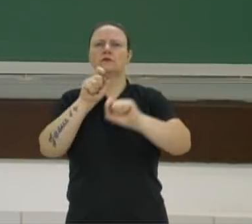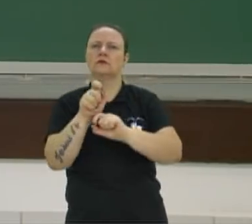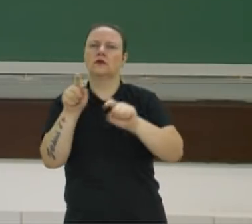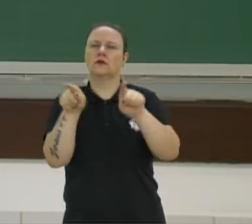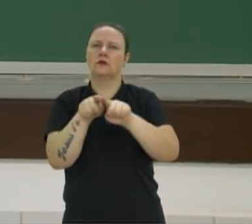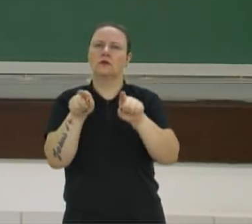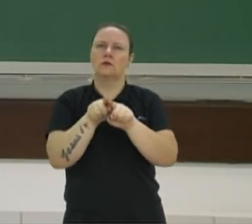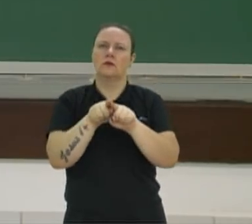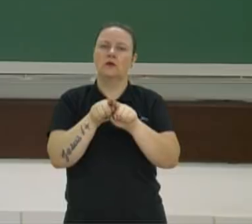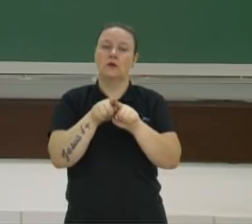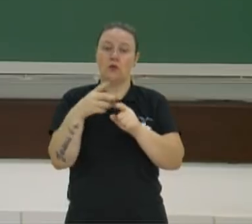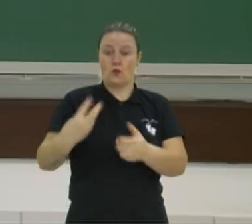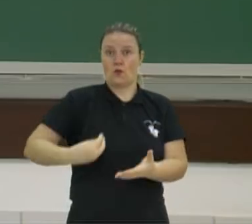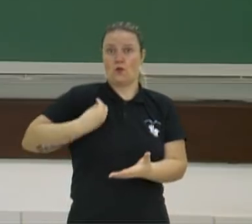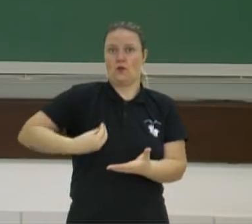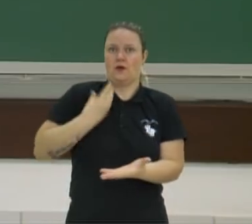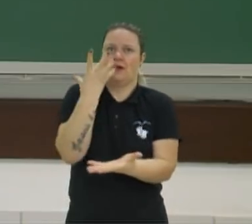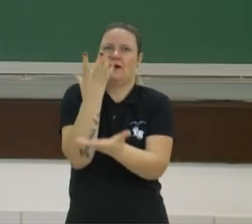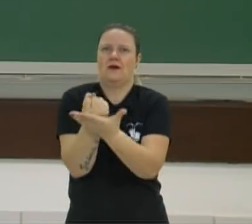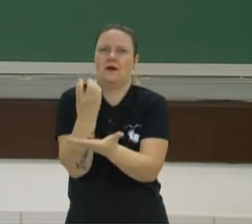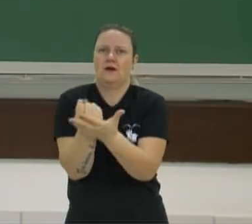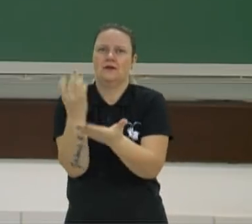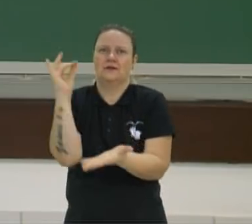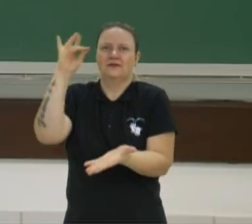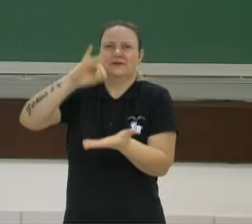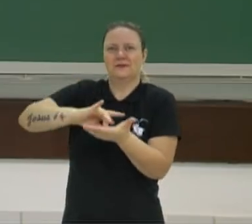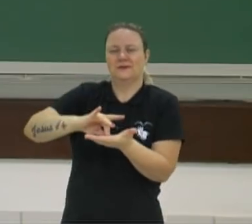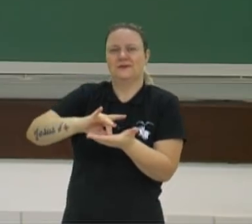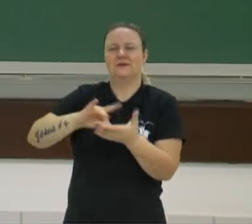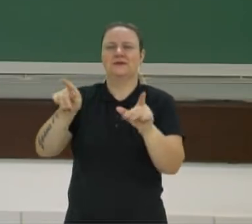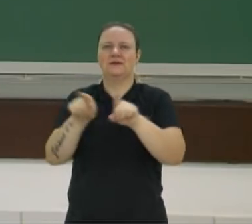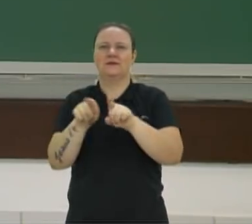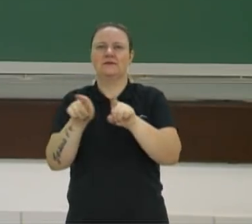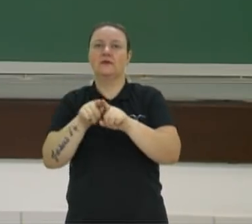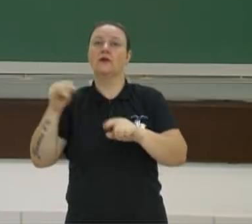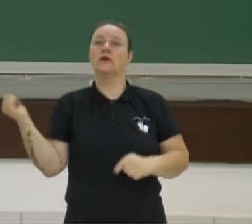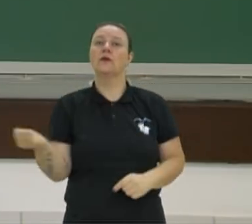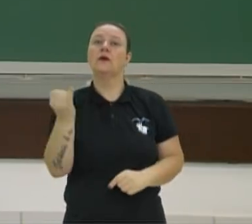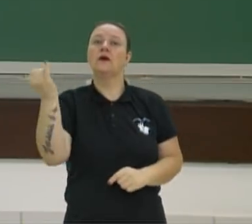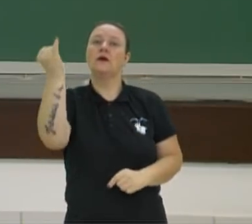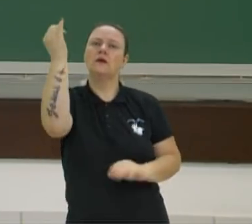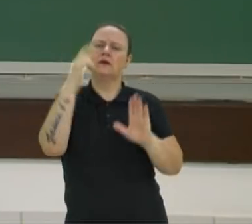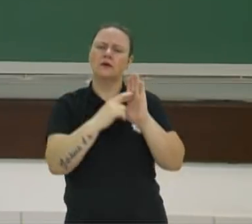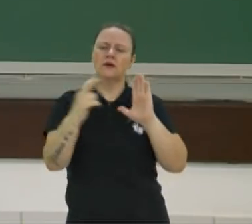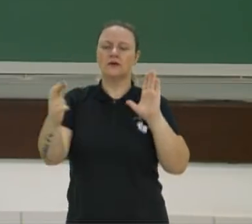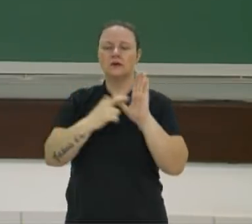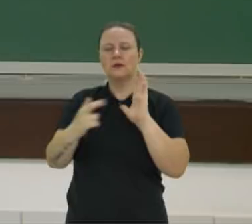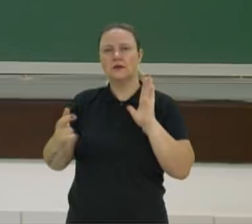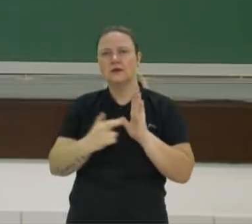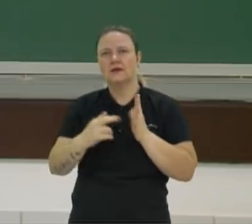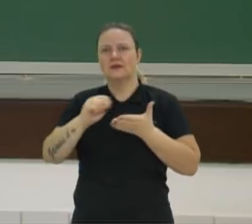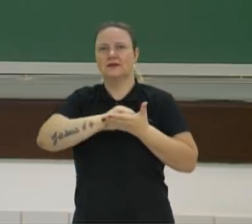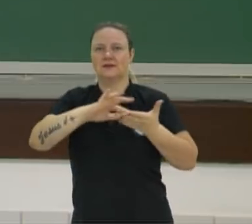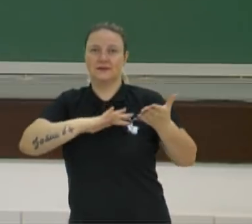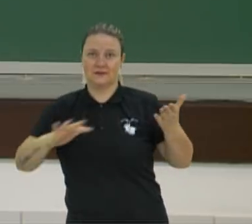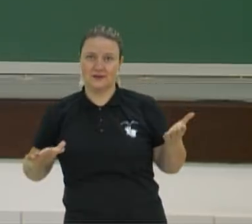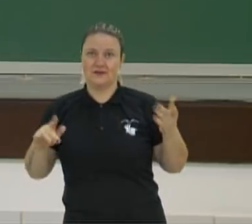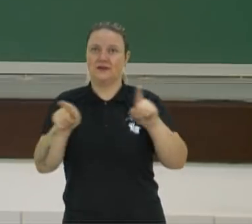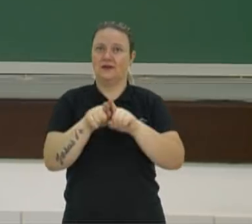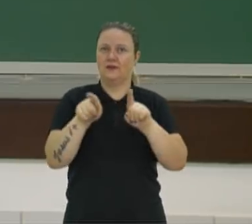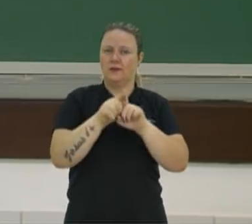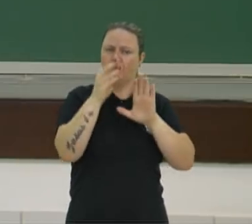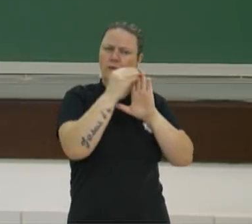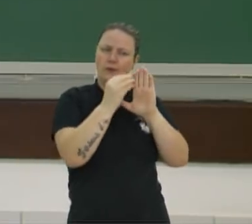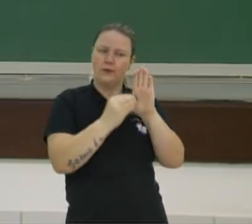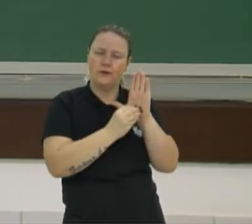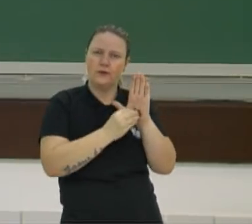também registra a sua presença automaticamente. Então, muito importante responder essa atividade pelo conteúdo que você